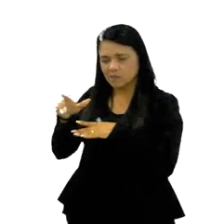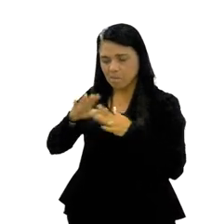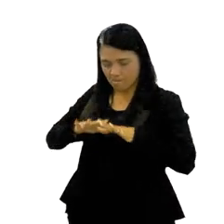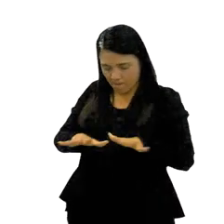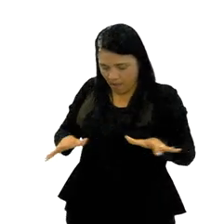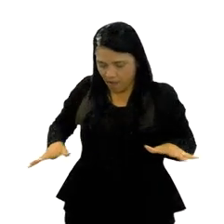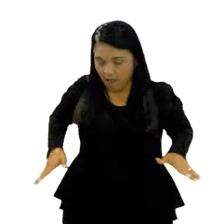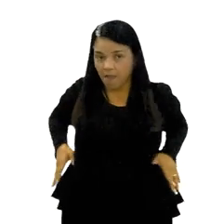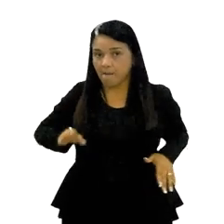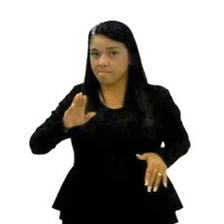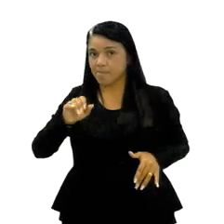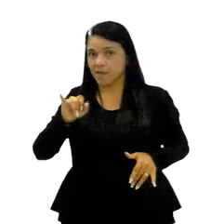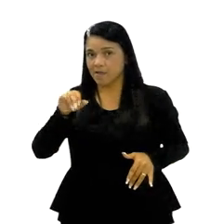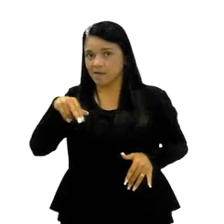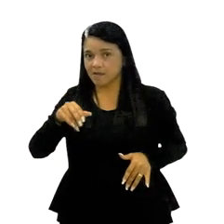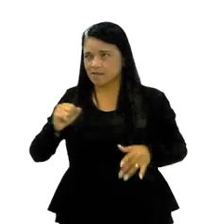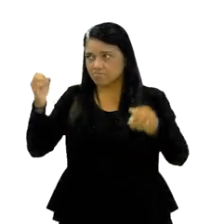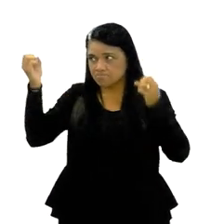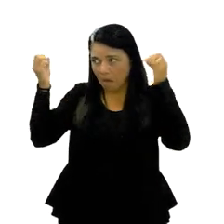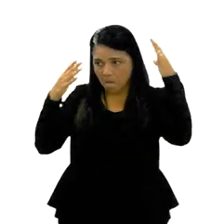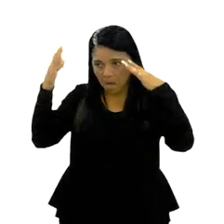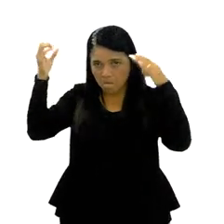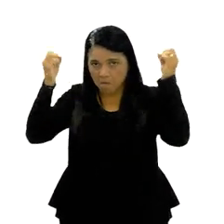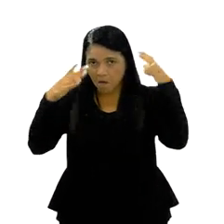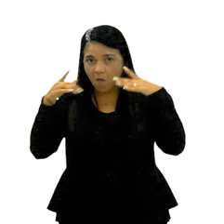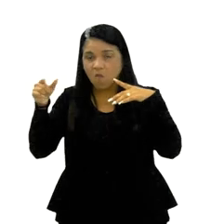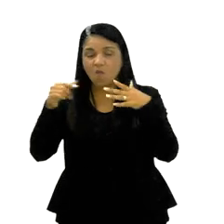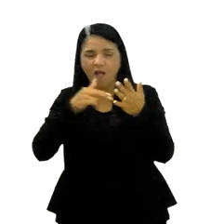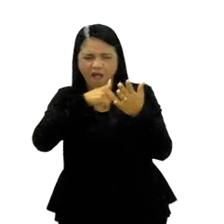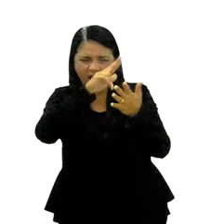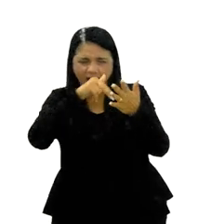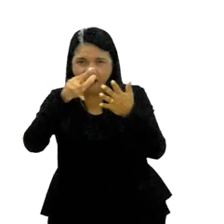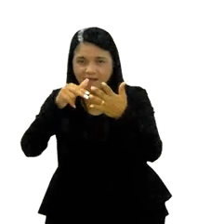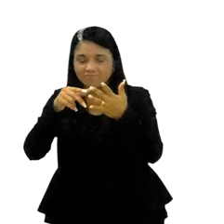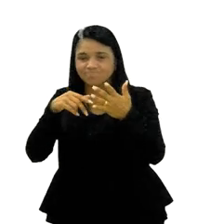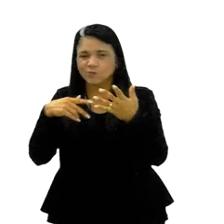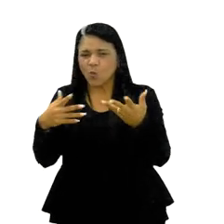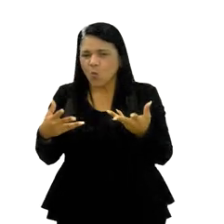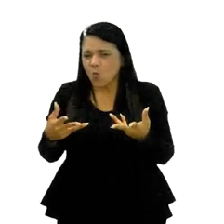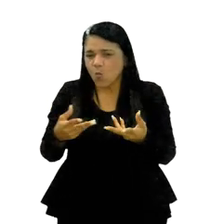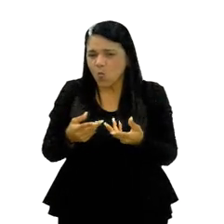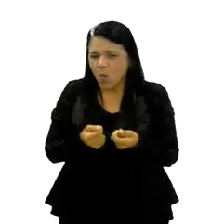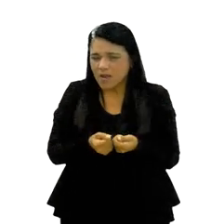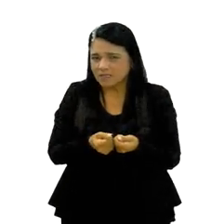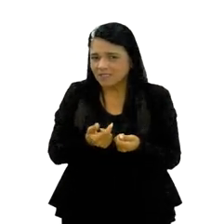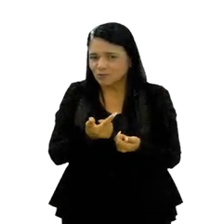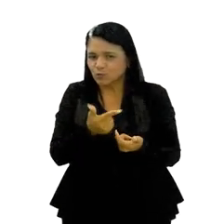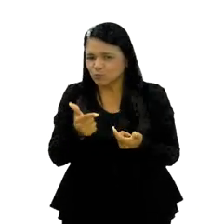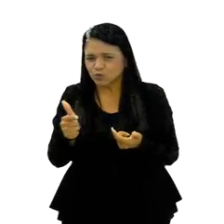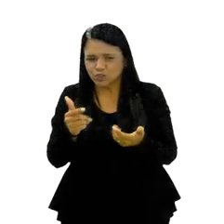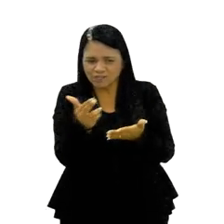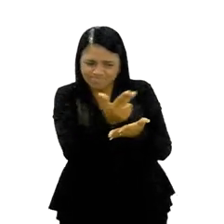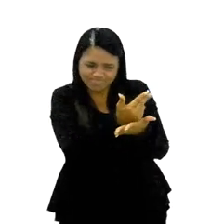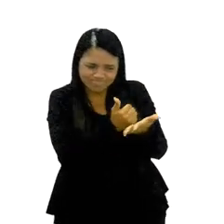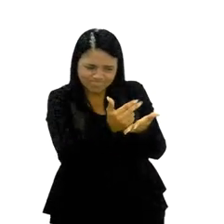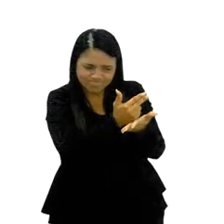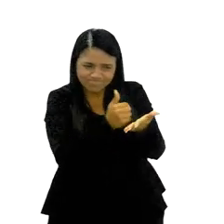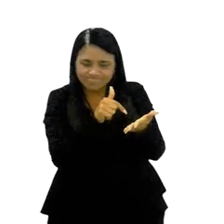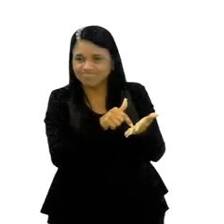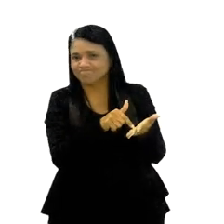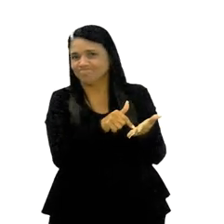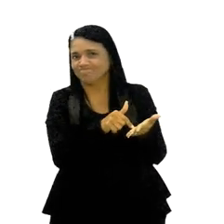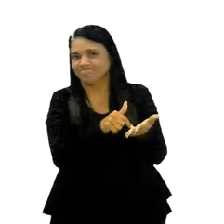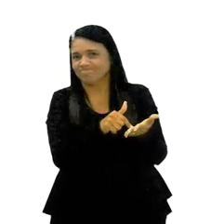toda iluminada com pintura de arte. E nós fizemos um protótipo para ele e não tinha aquela qualidade da pintura que foi feita